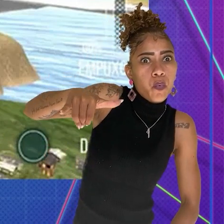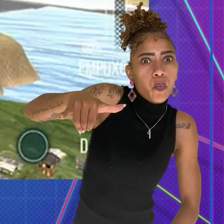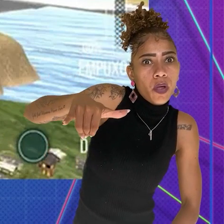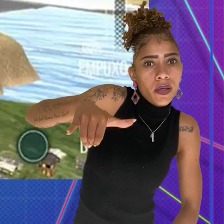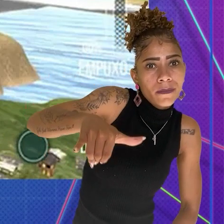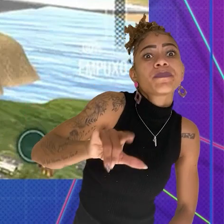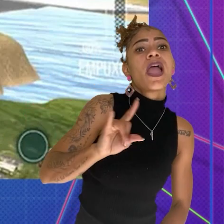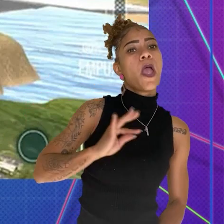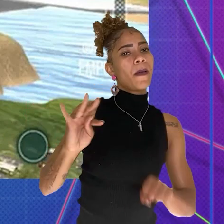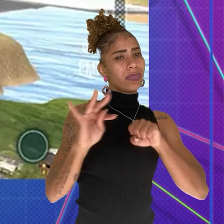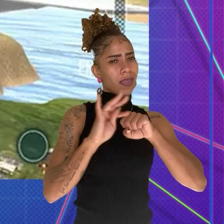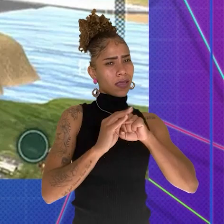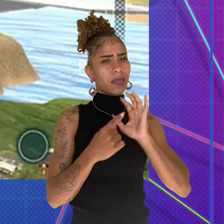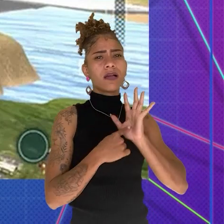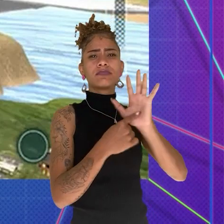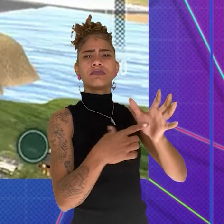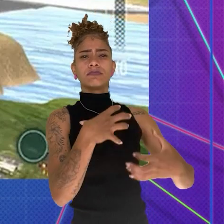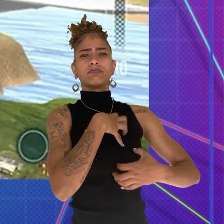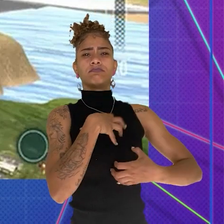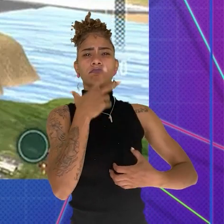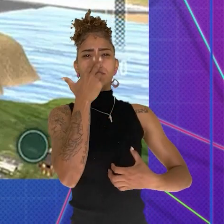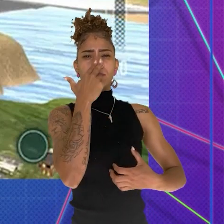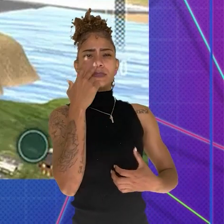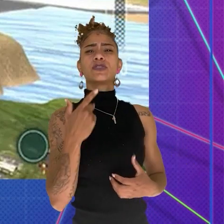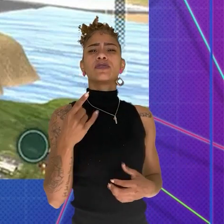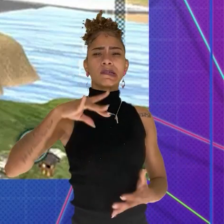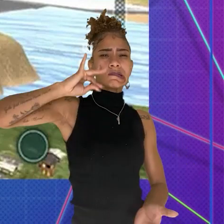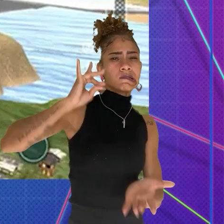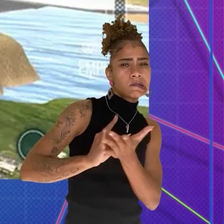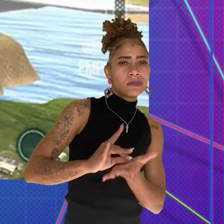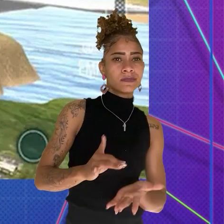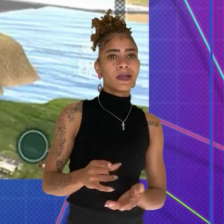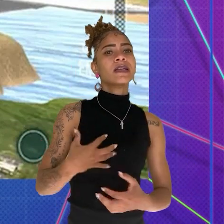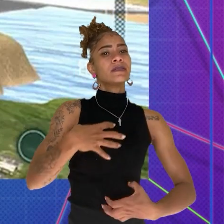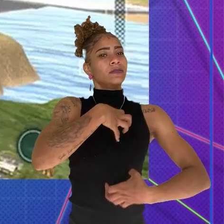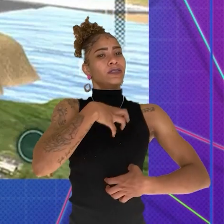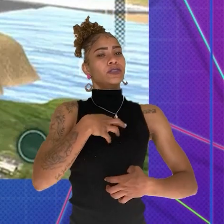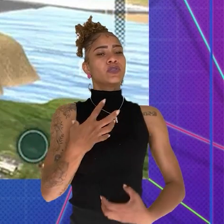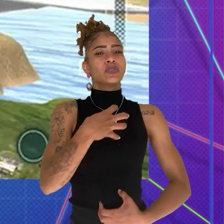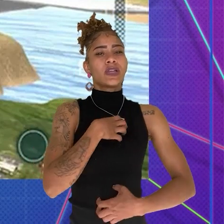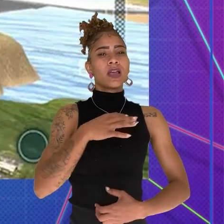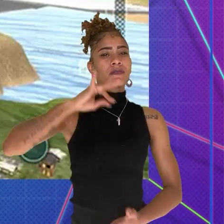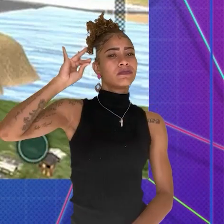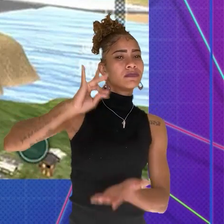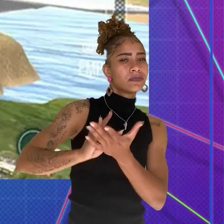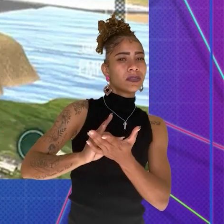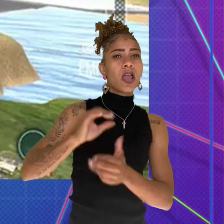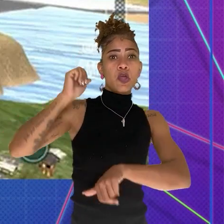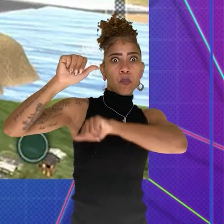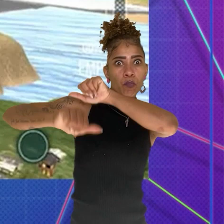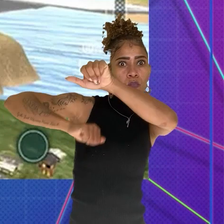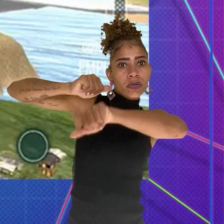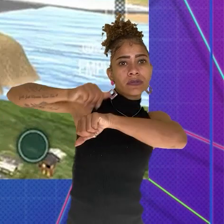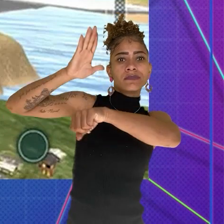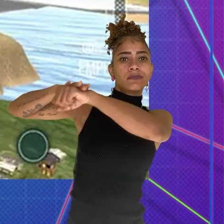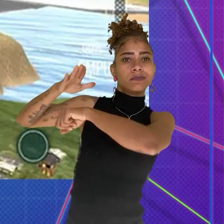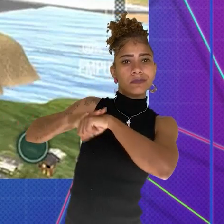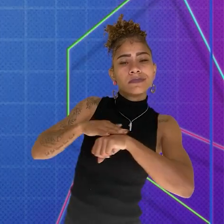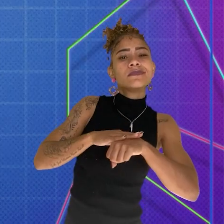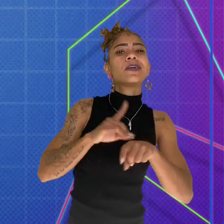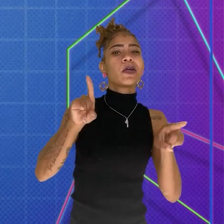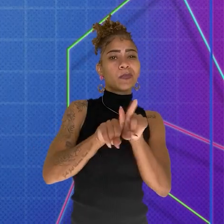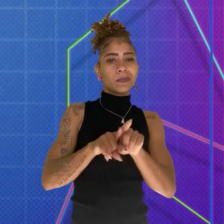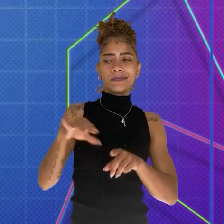agudo. Essa técnica permite que o jogador sinta-se mais imerso no ambiente do jogo, sentindo de forma mais realista as mudanças da altitude do